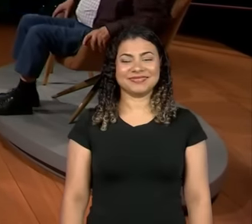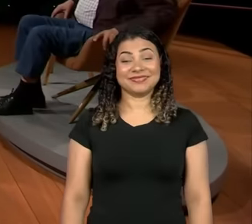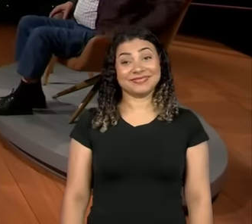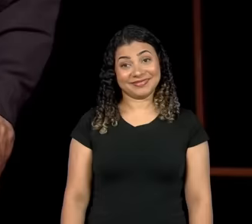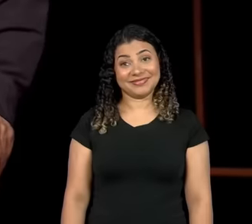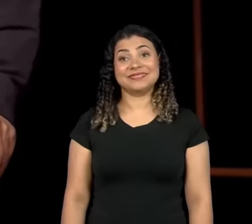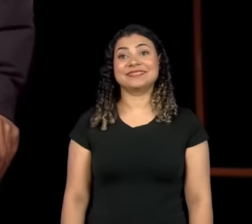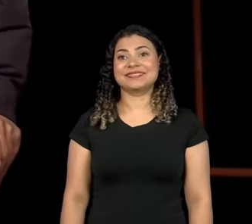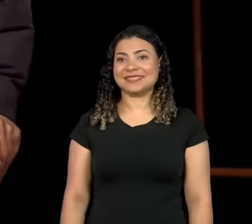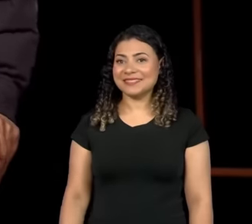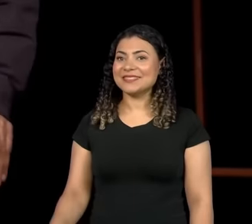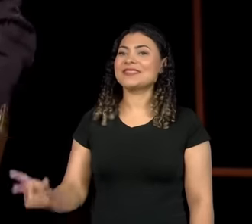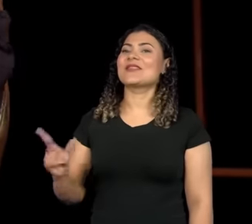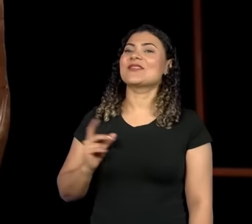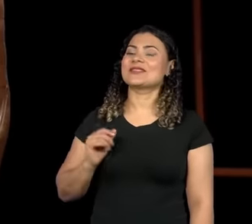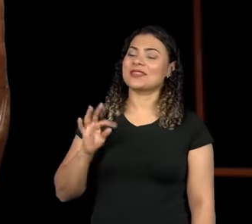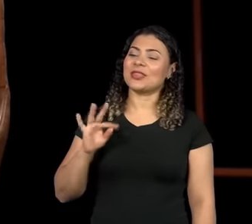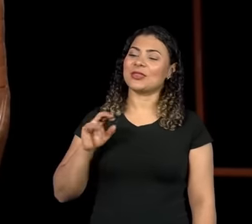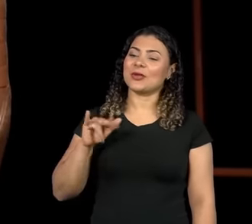Ei,